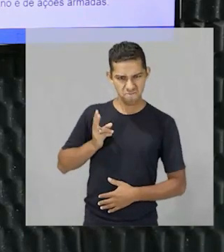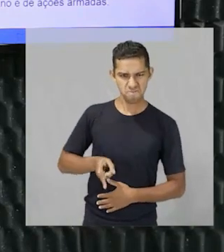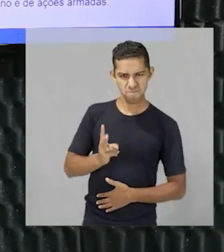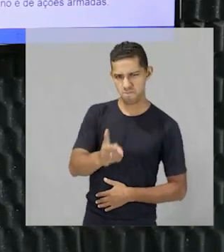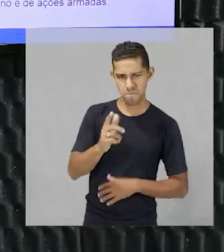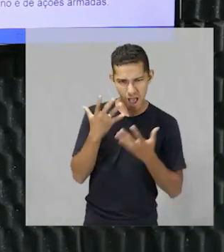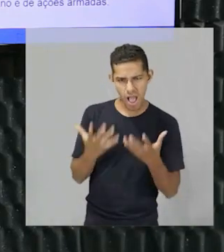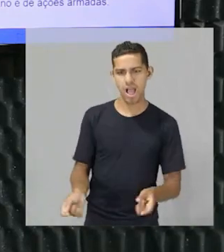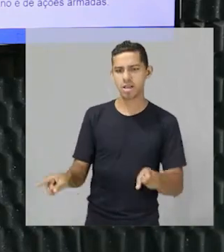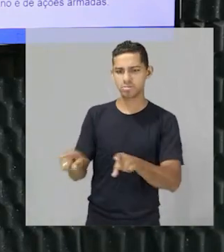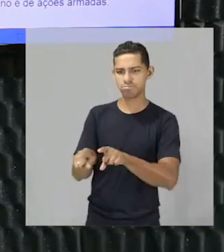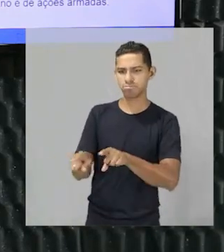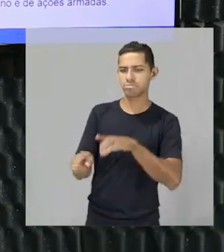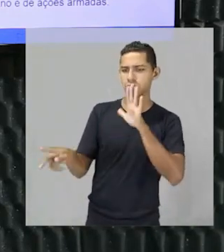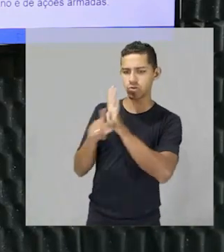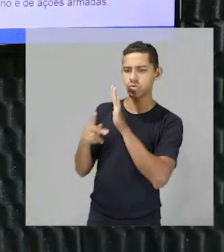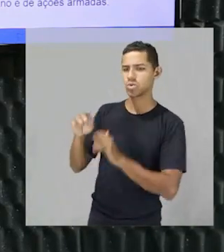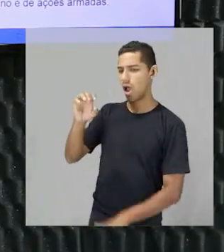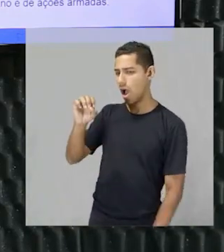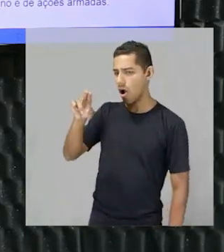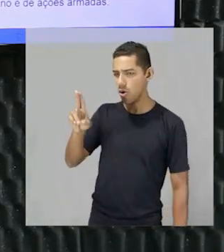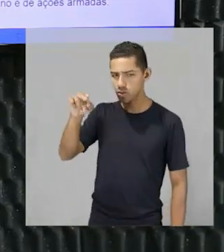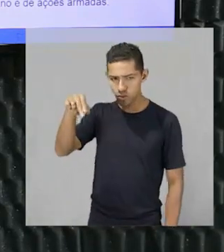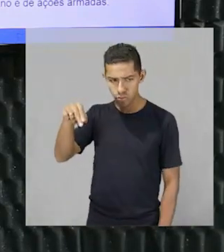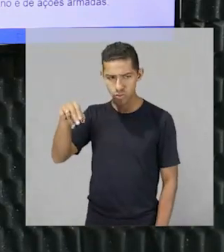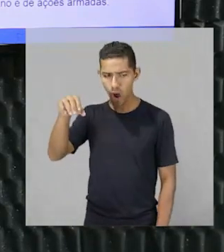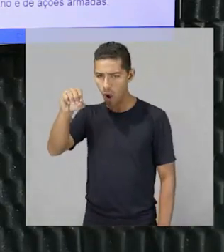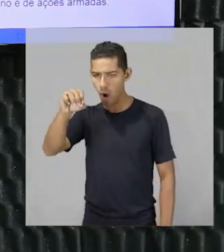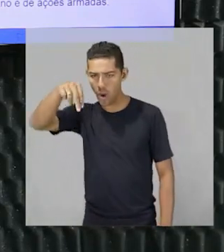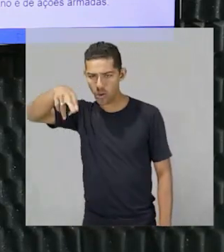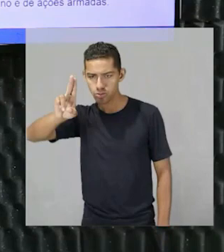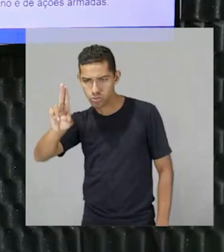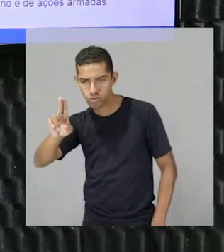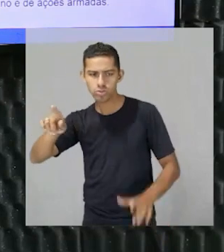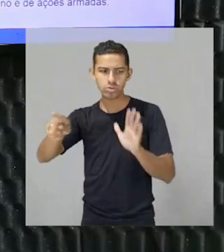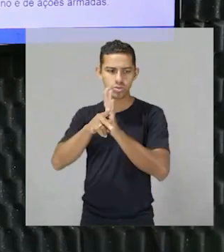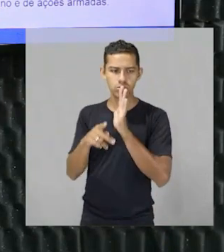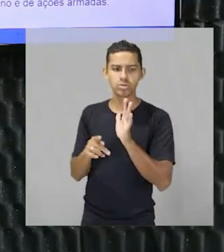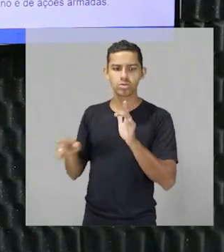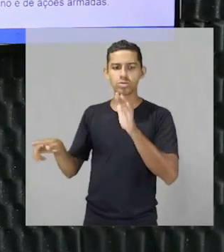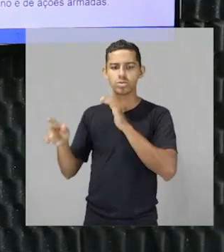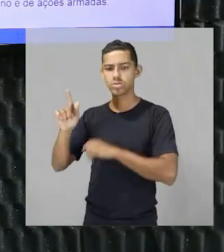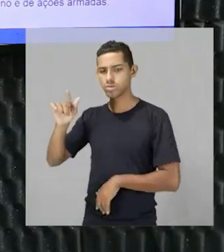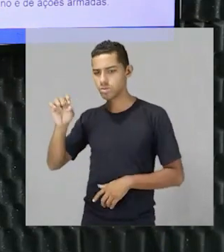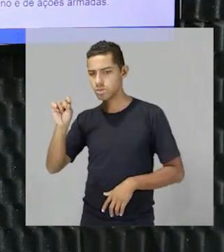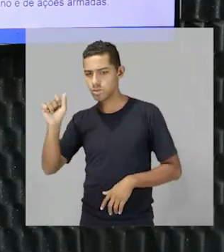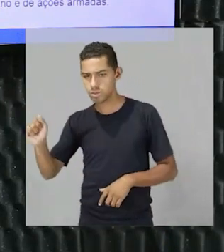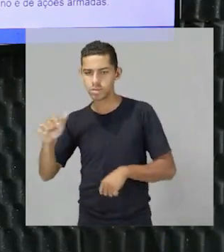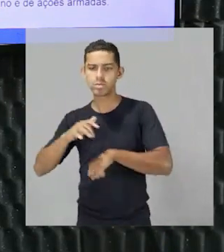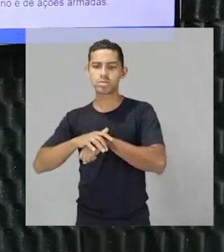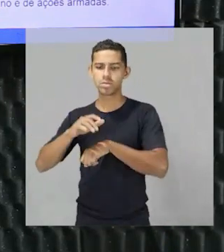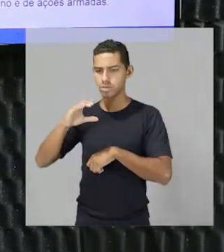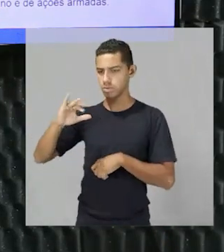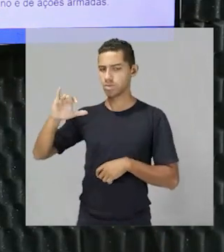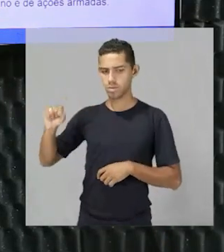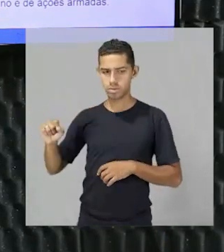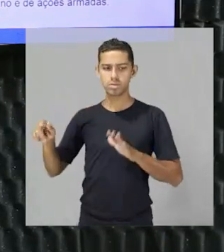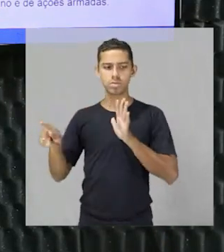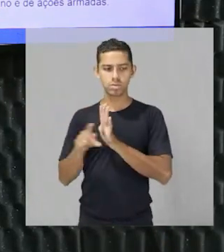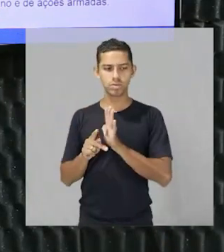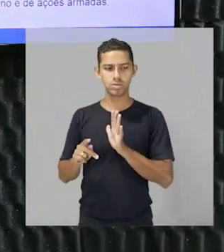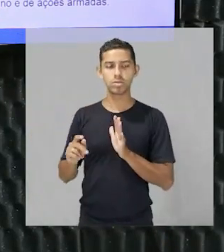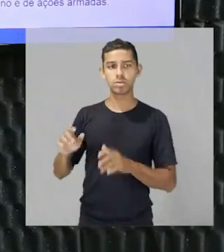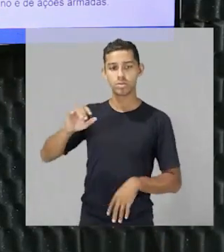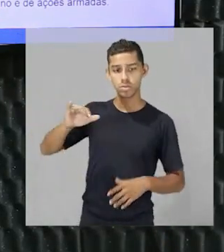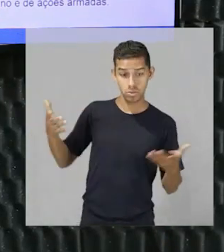em aceitar as determinações da ONU que dão à Palestina o direito sobre a faixa de Gaza e sobre a Cisjordânia e sobre Jerusalém Oriental,